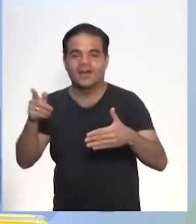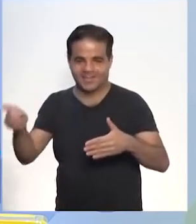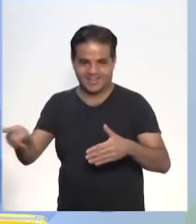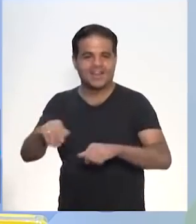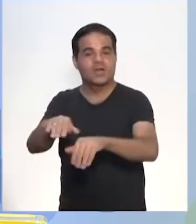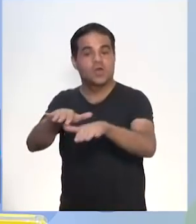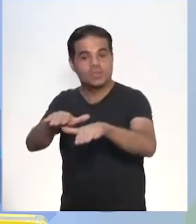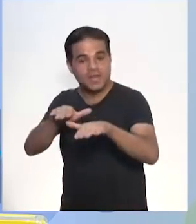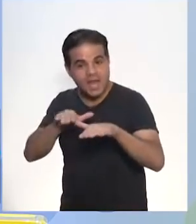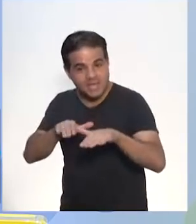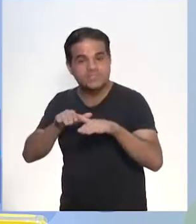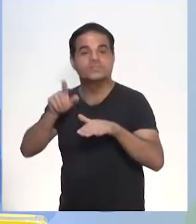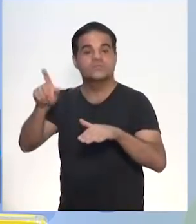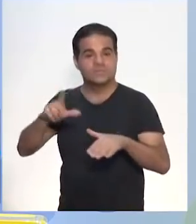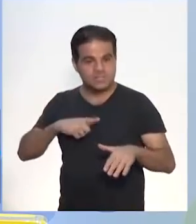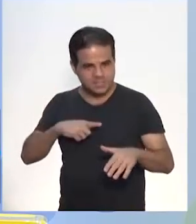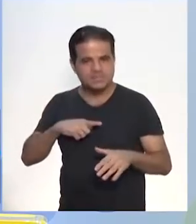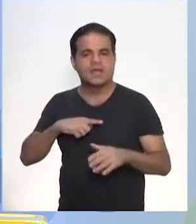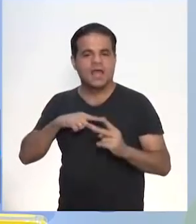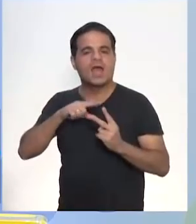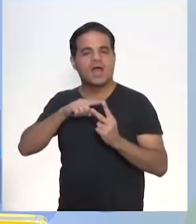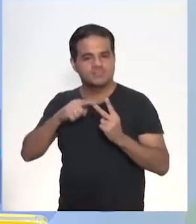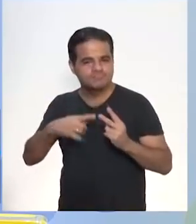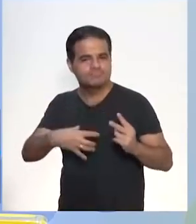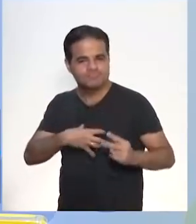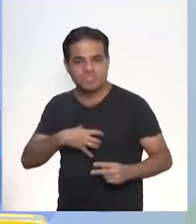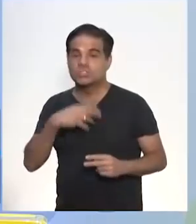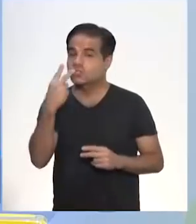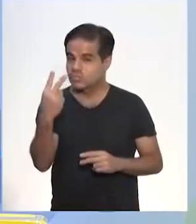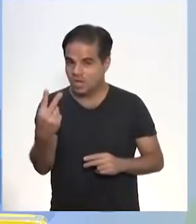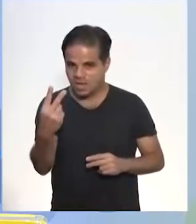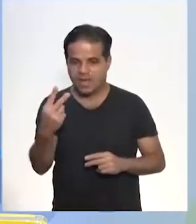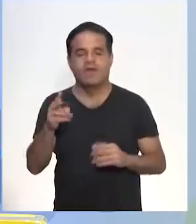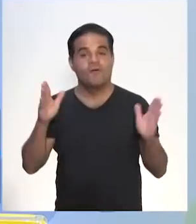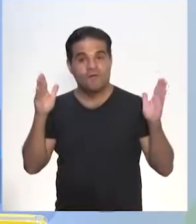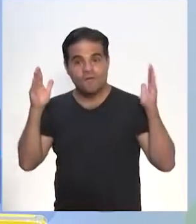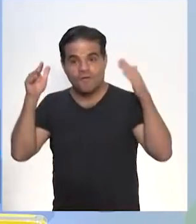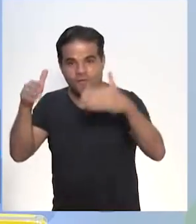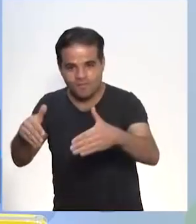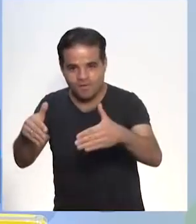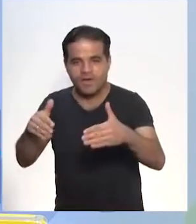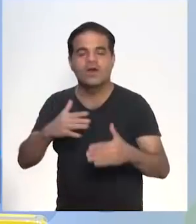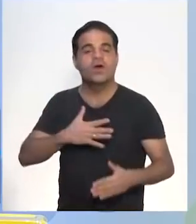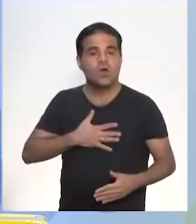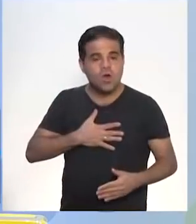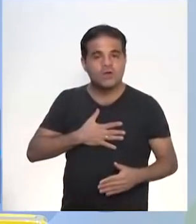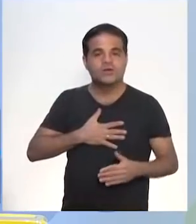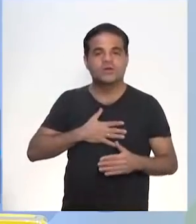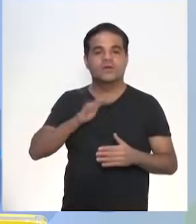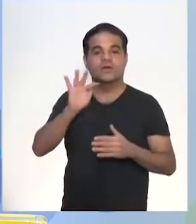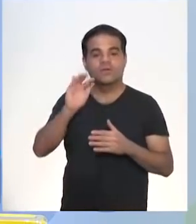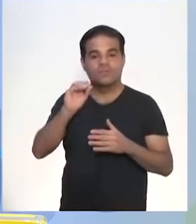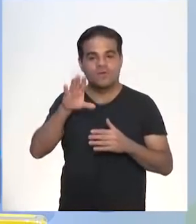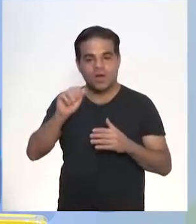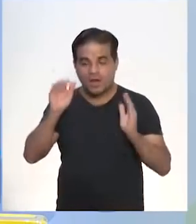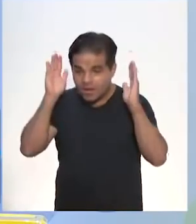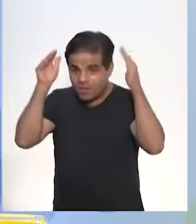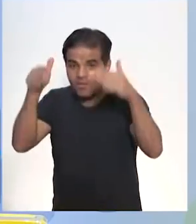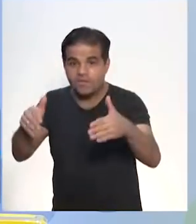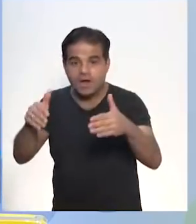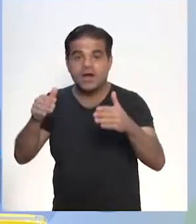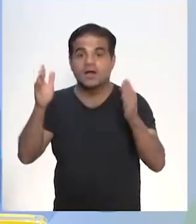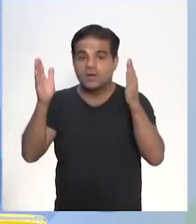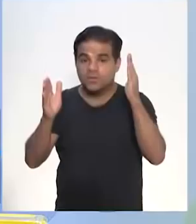esse foca tem um duplo sentido, na verdade. É verdade. Não é a foca, né? Eu gostei do foca, né? O foca no trânsito,